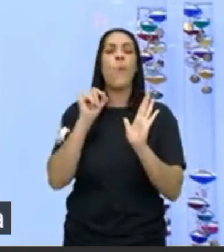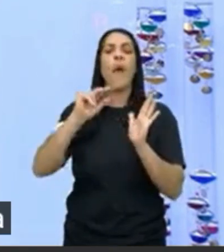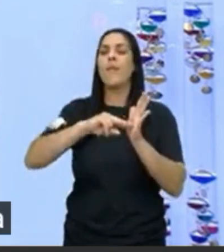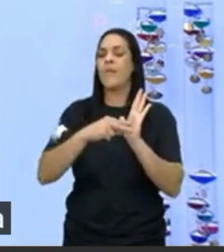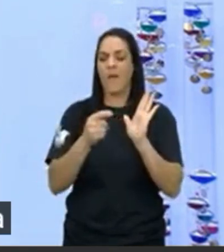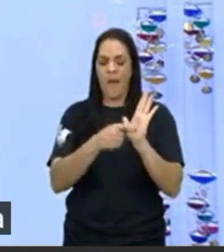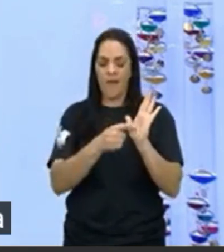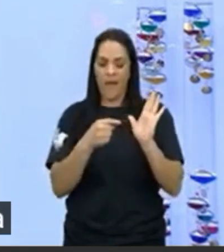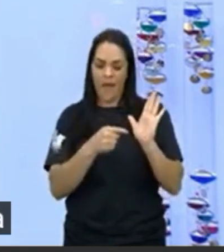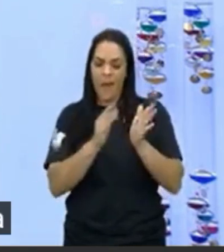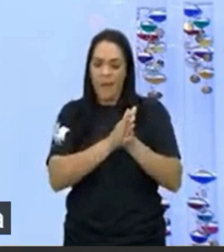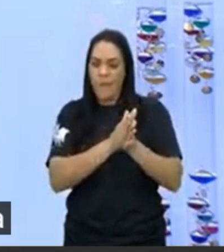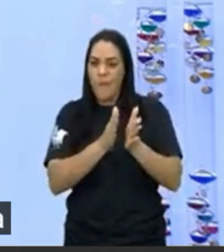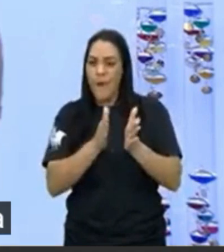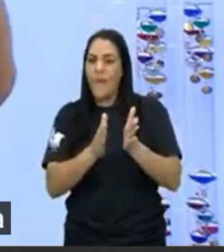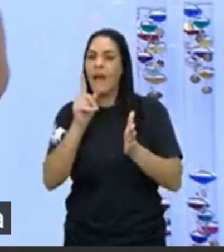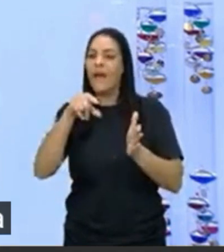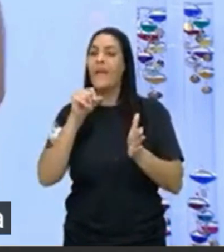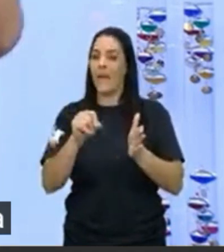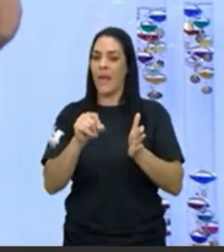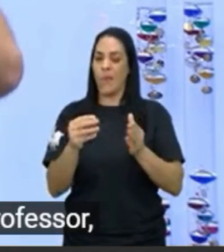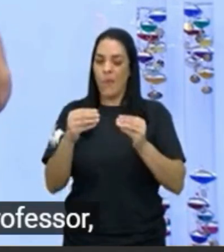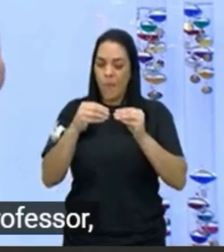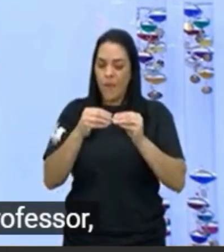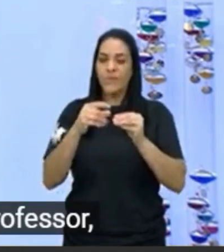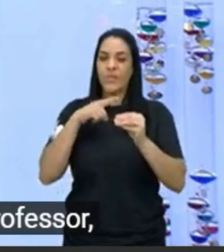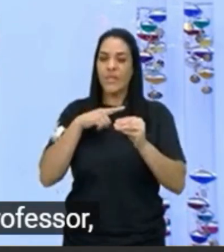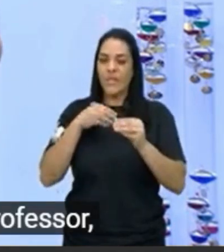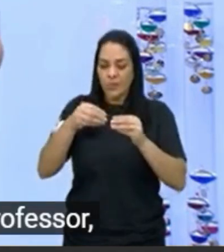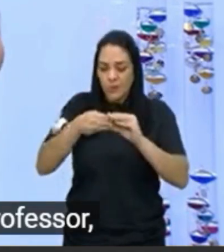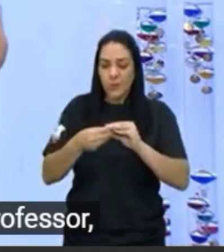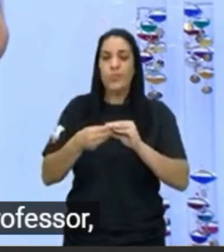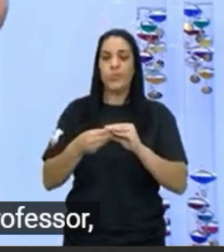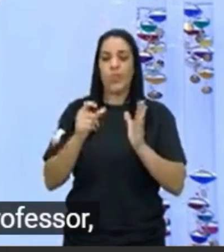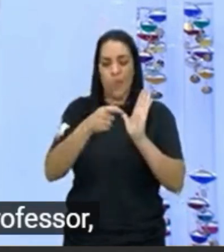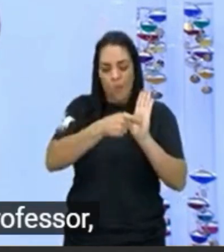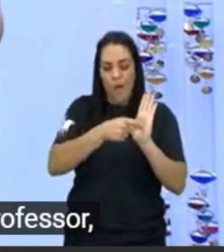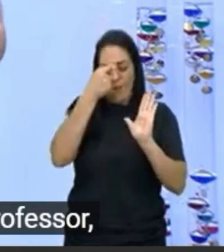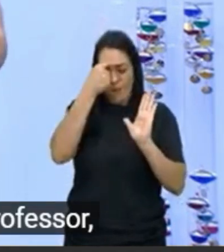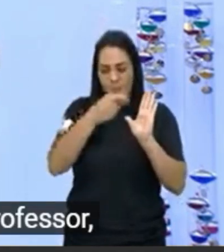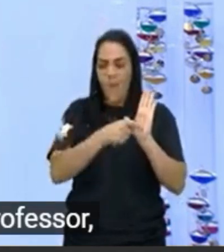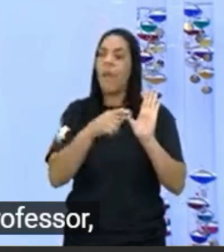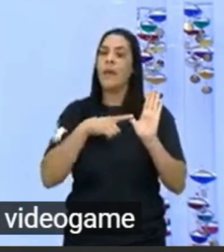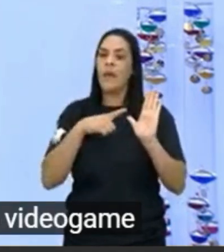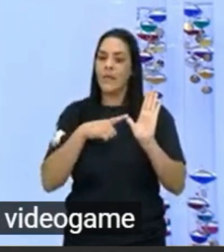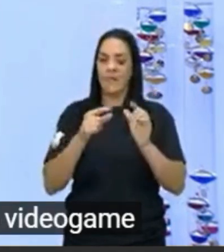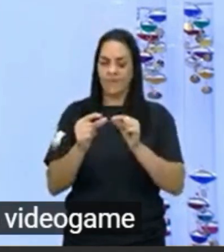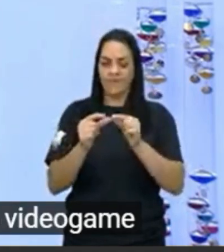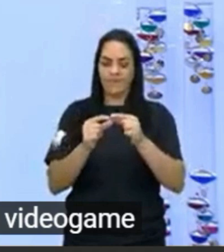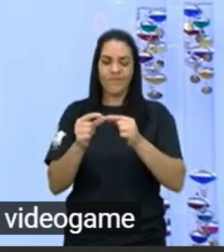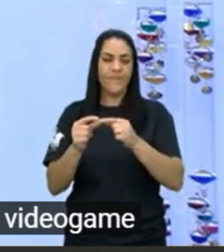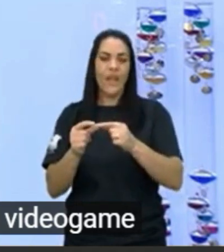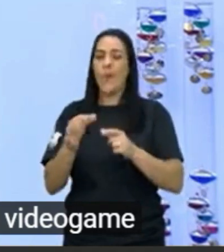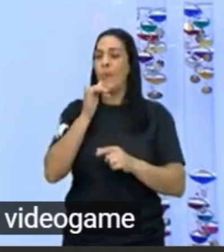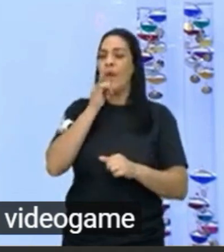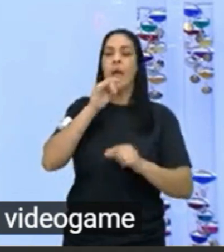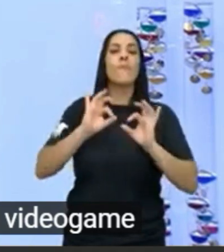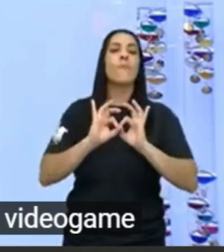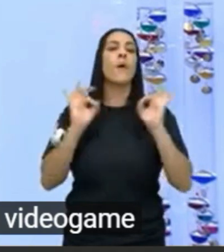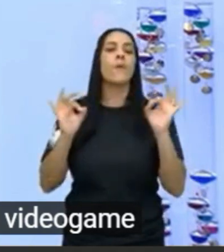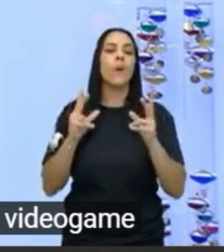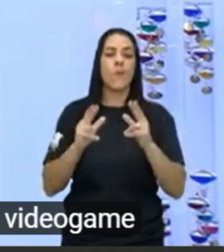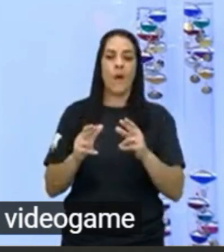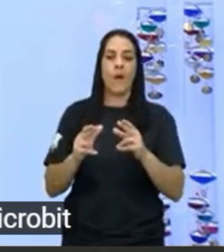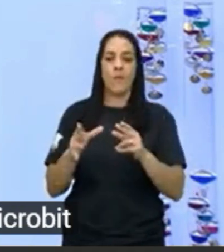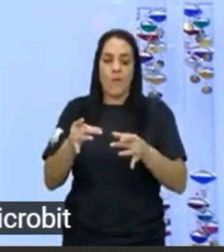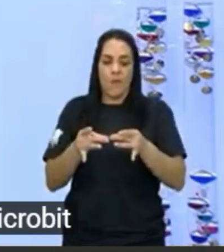Shield? Essa Shield, ela é uma placa que ela é acoplada ao microbit. Ela está ali uma plaquinha e se encaixa, professor, dando um exemplo bem simples, como